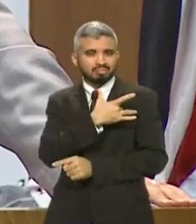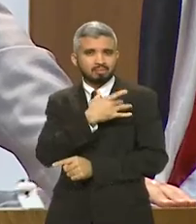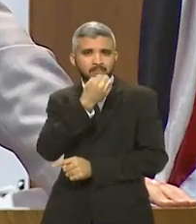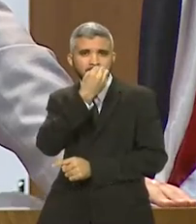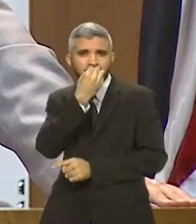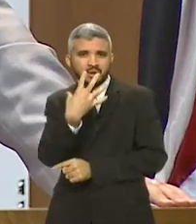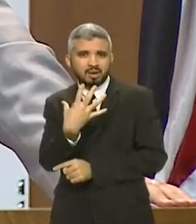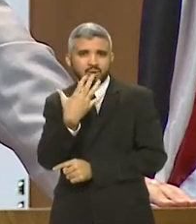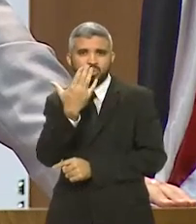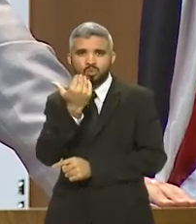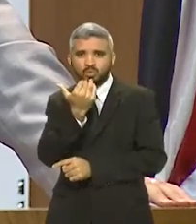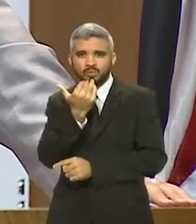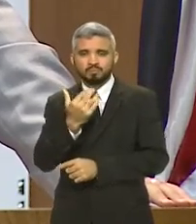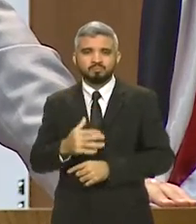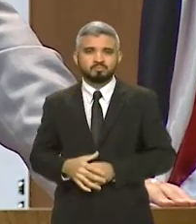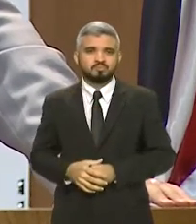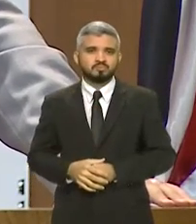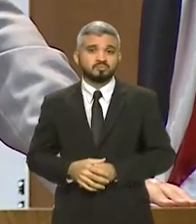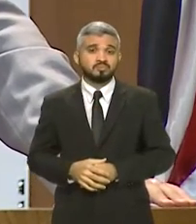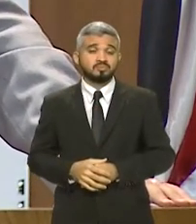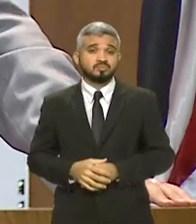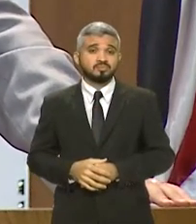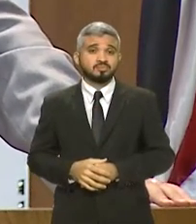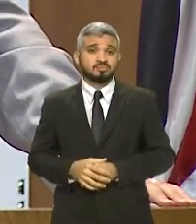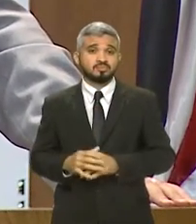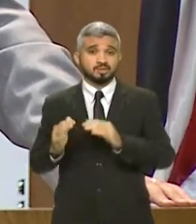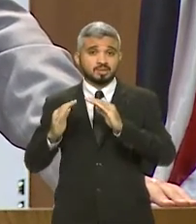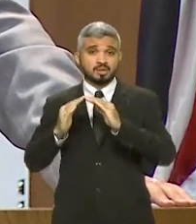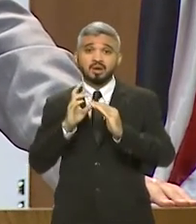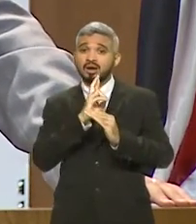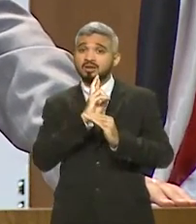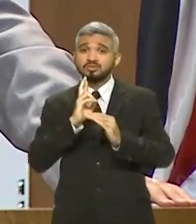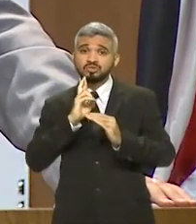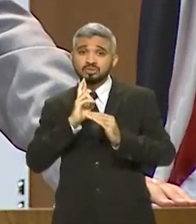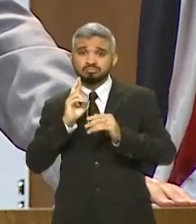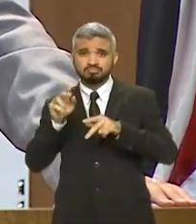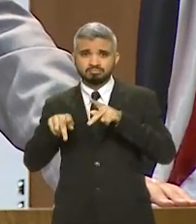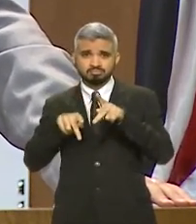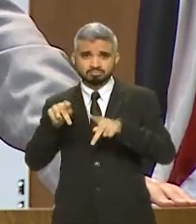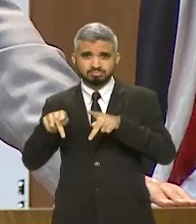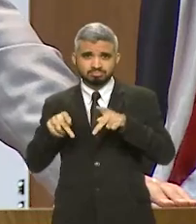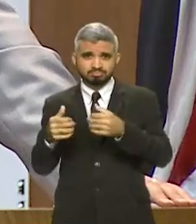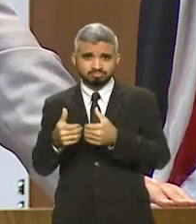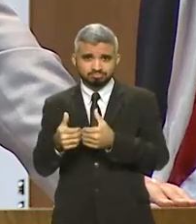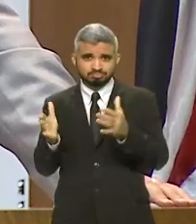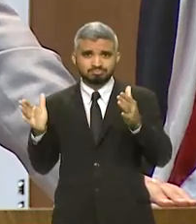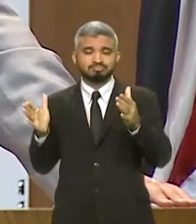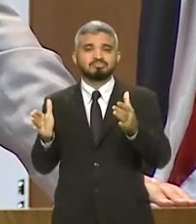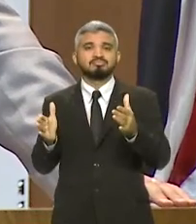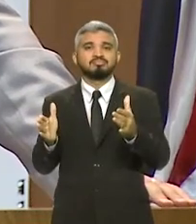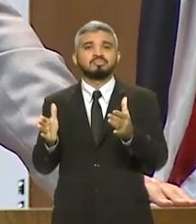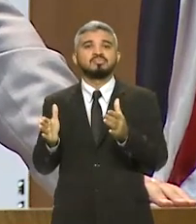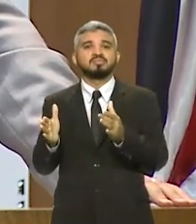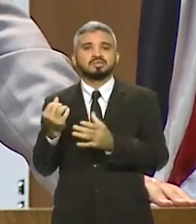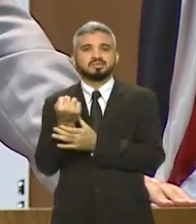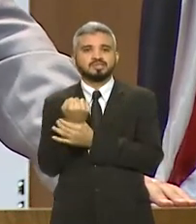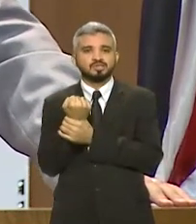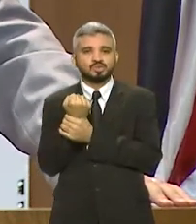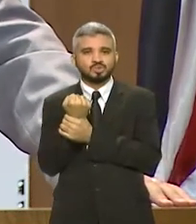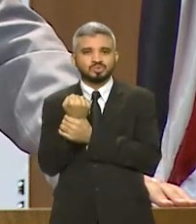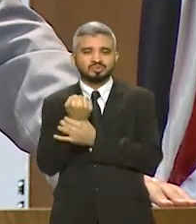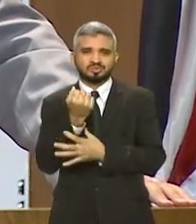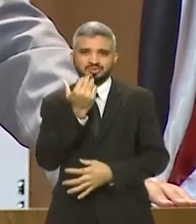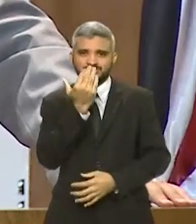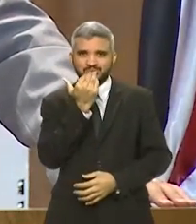De maneira que o restaurante popular, ele abre um caminho para garantir uma segurança alimentar